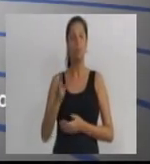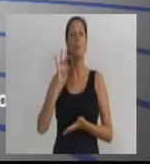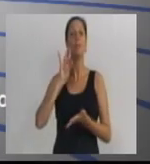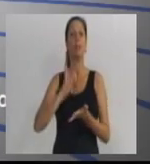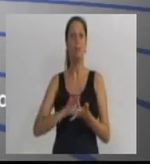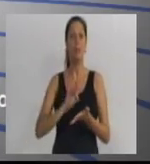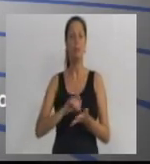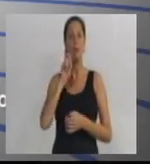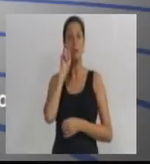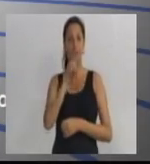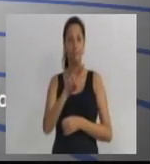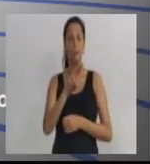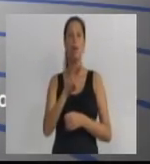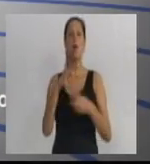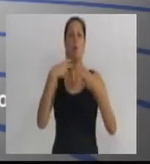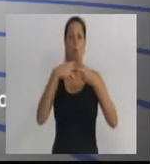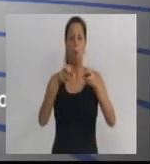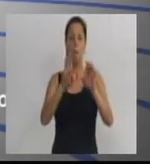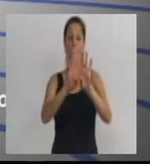não abre. A porta não